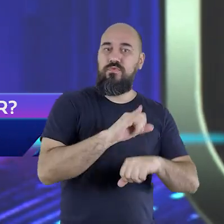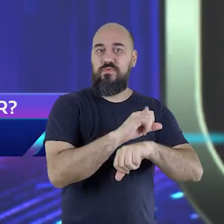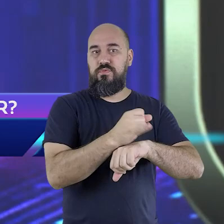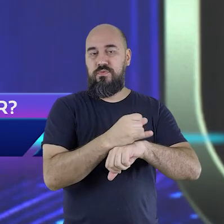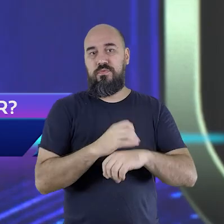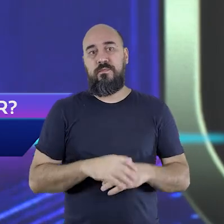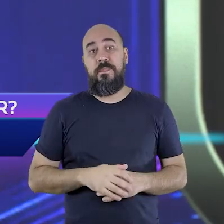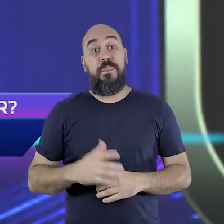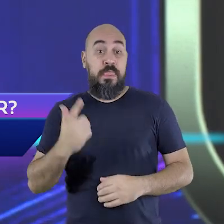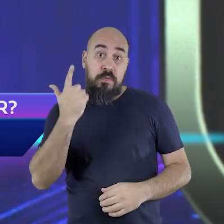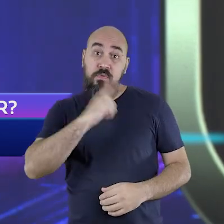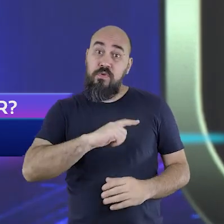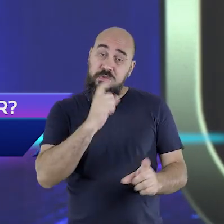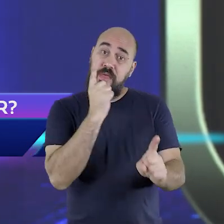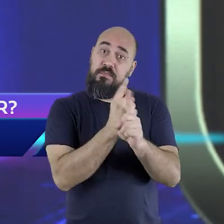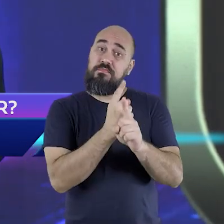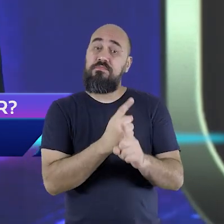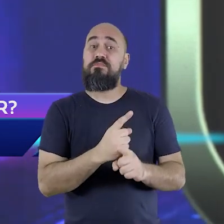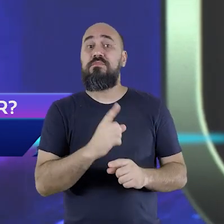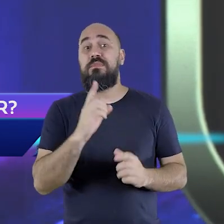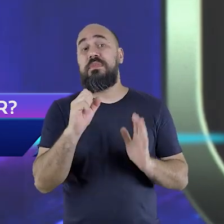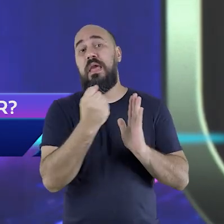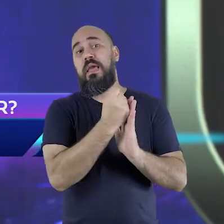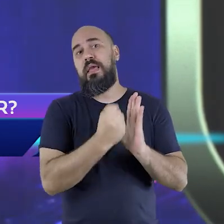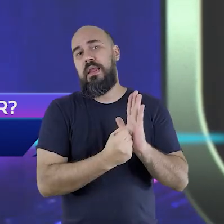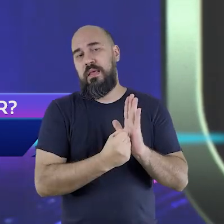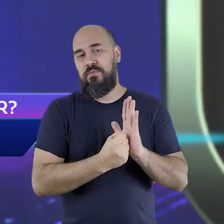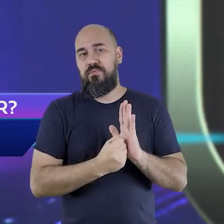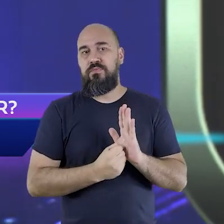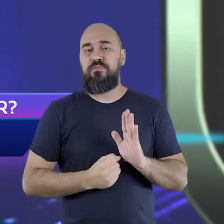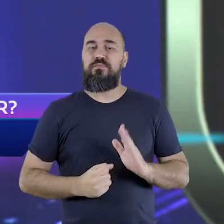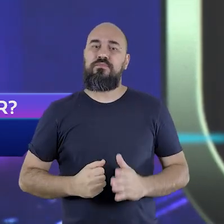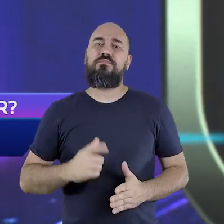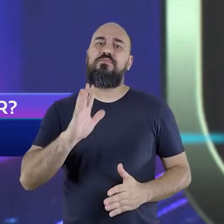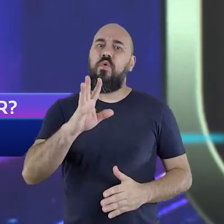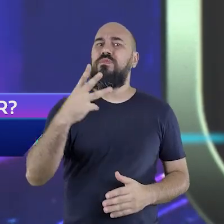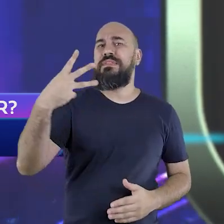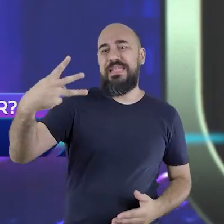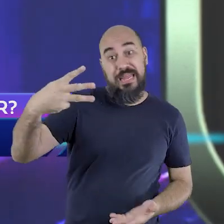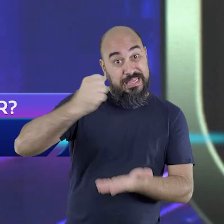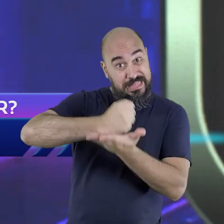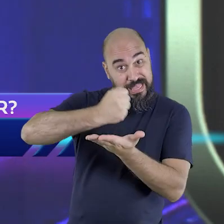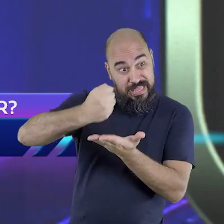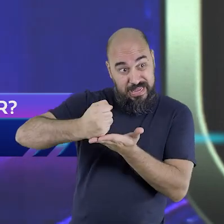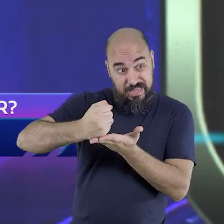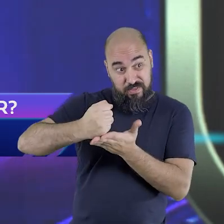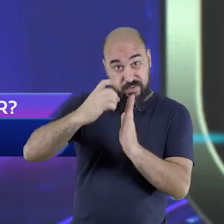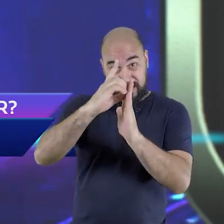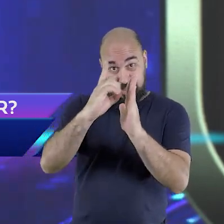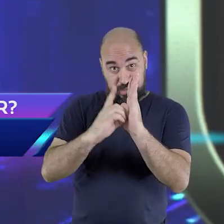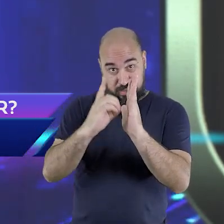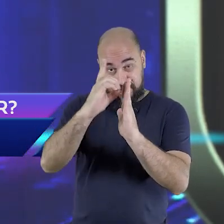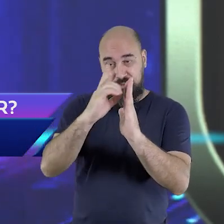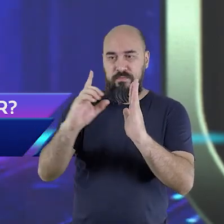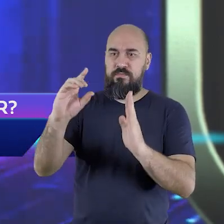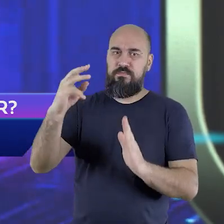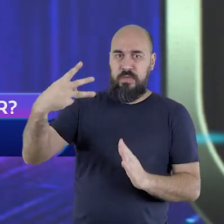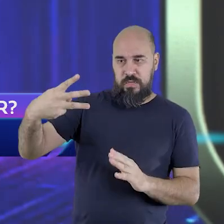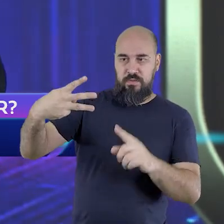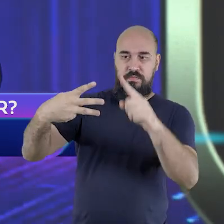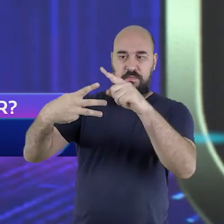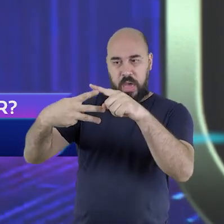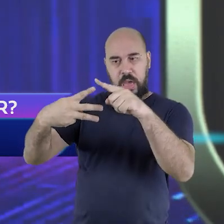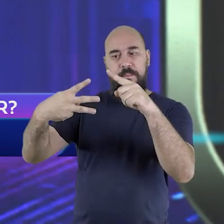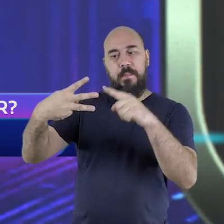nós encontramos esse decreto. Em realidade, foram 3 decretos, mas somente no último foi que efetivamente